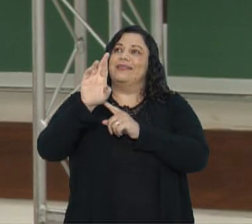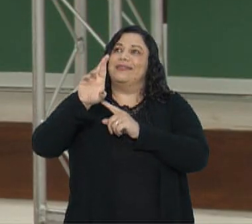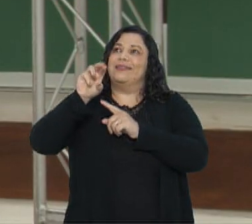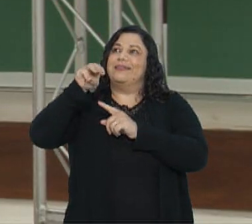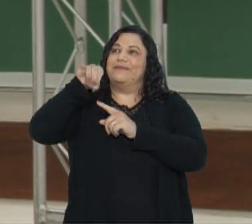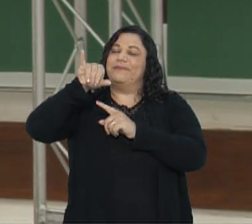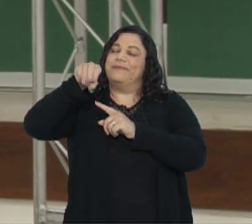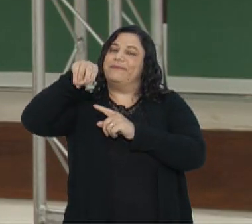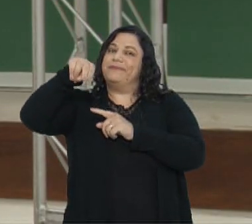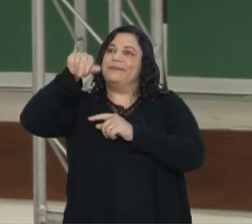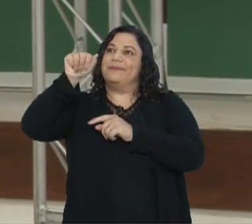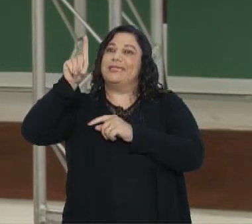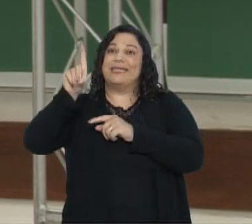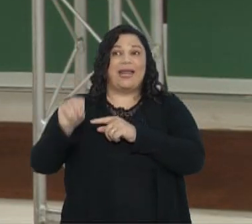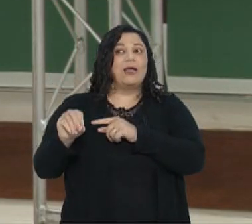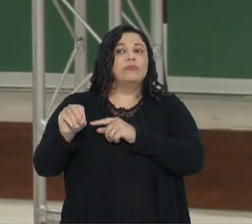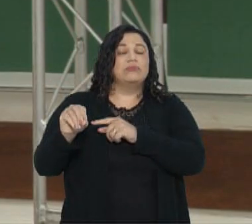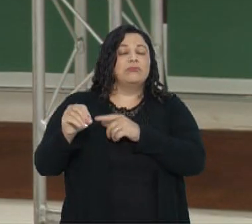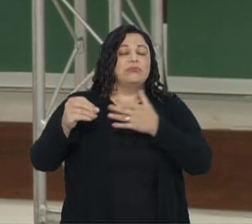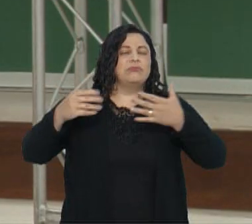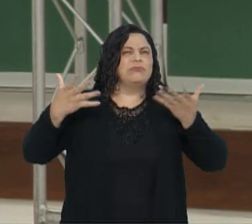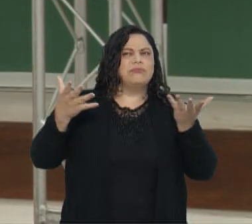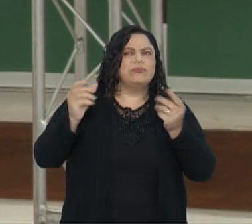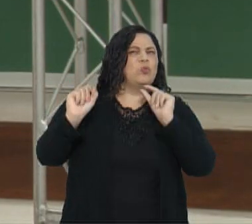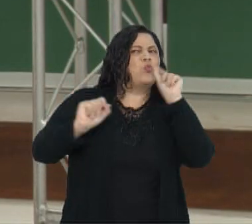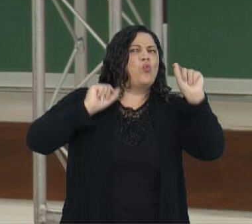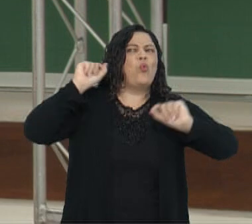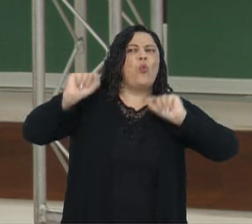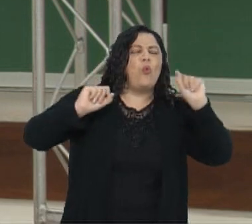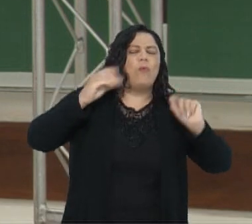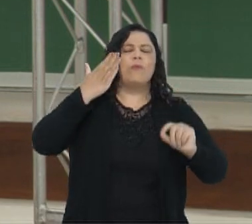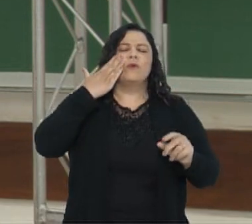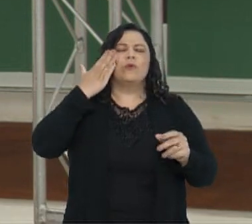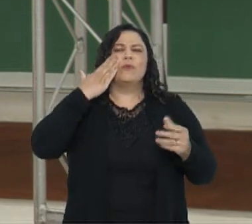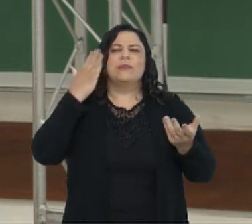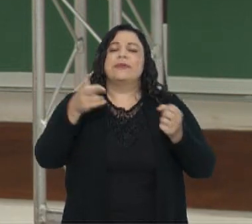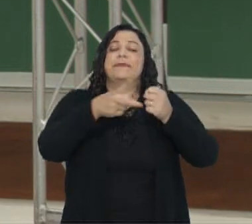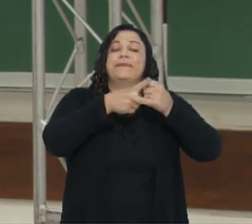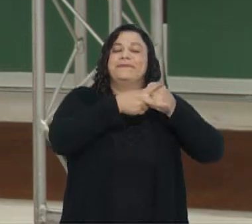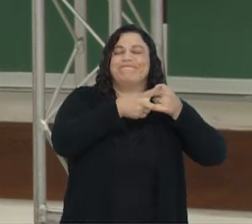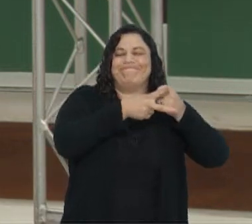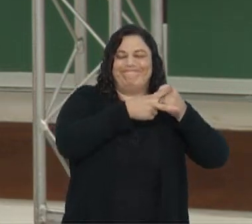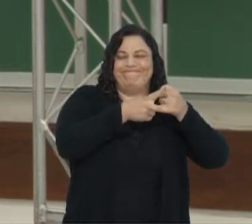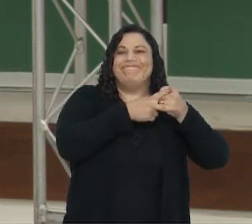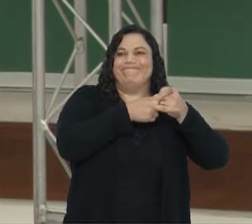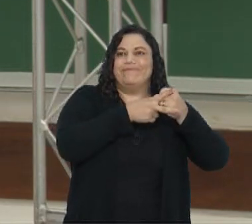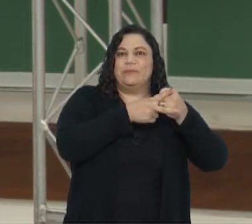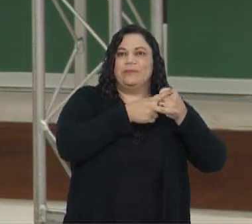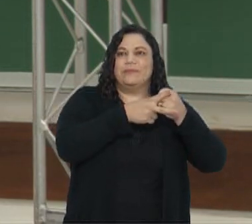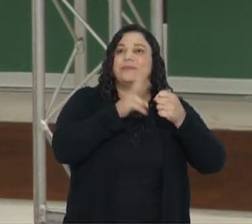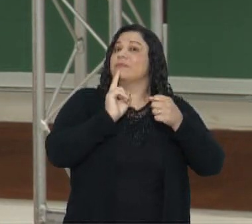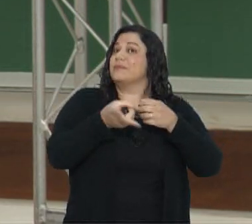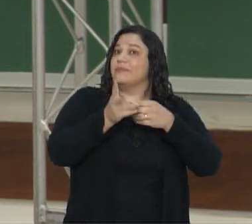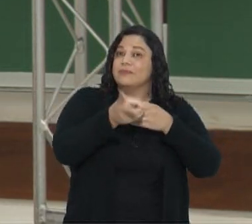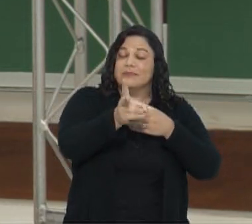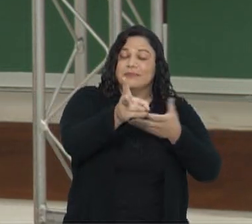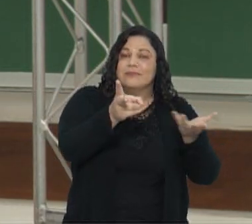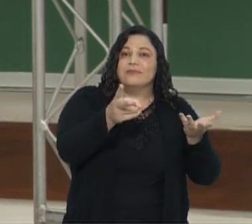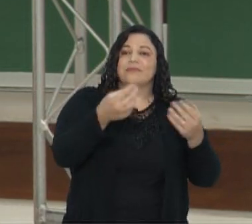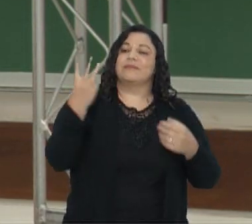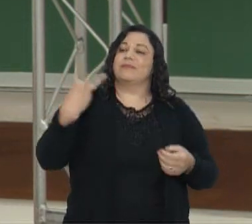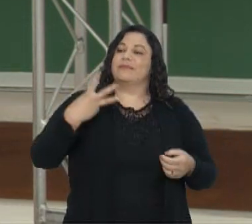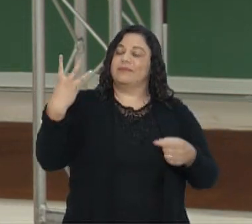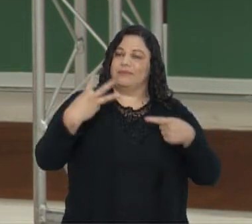pela terminação ali do meu verbo propriamente dito. E o meu verbo sempre vai estar na